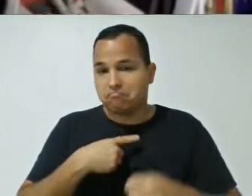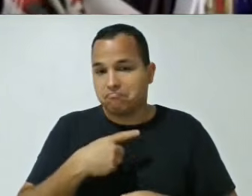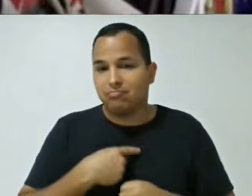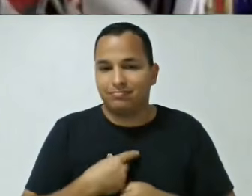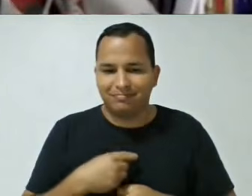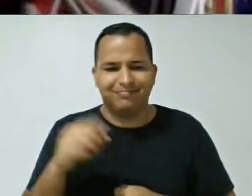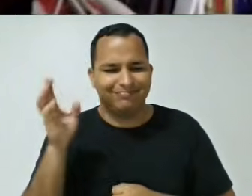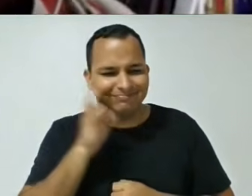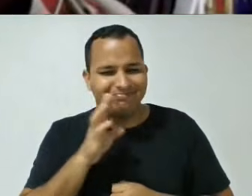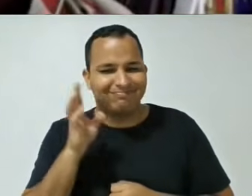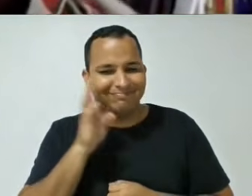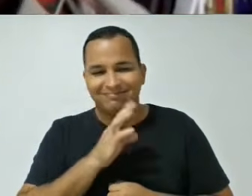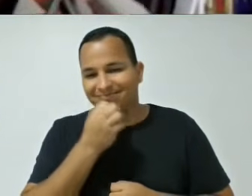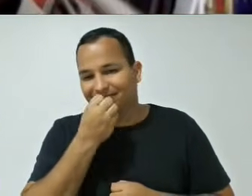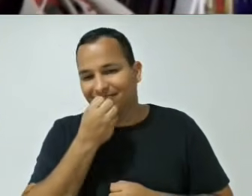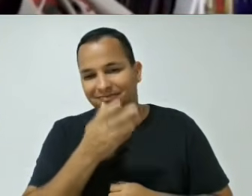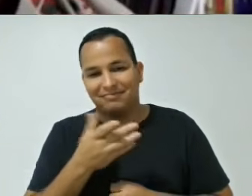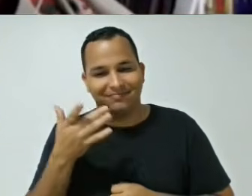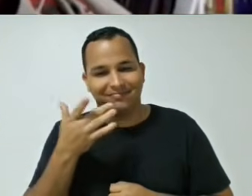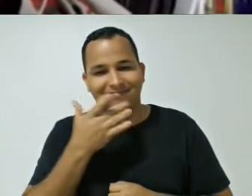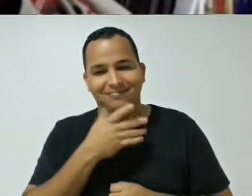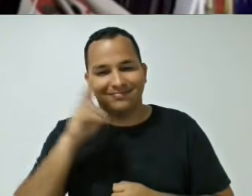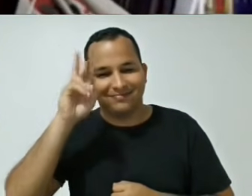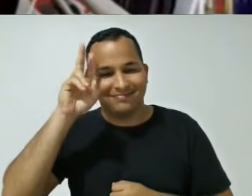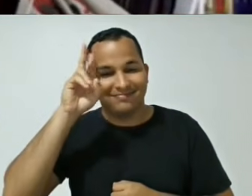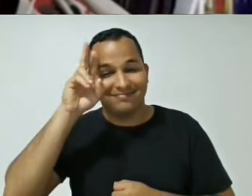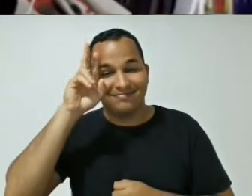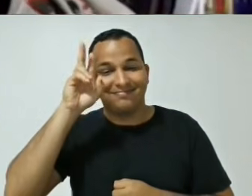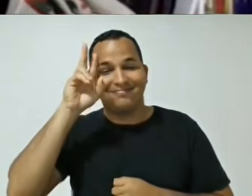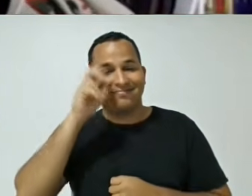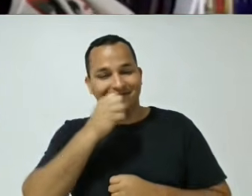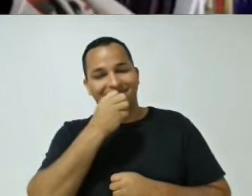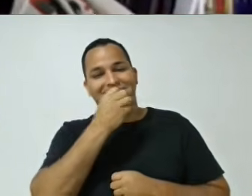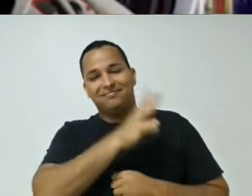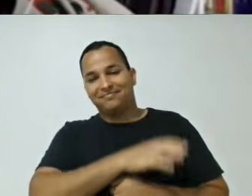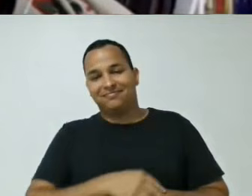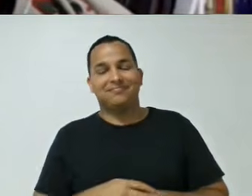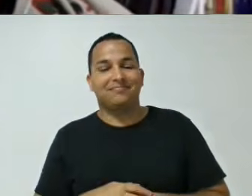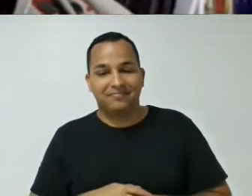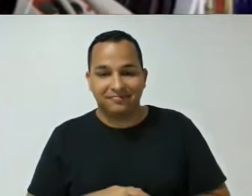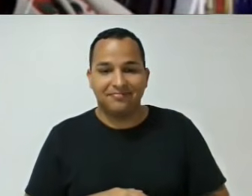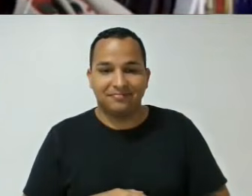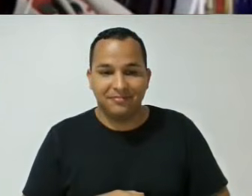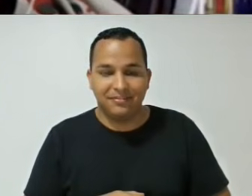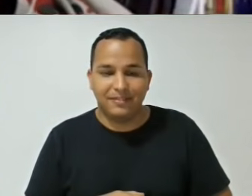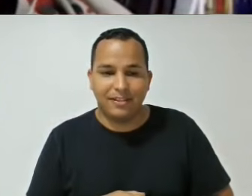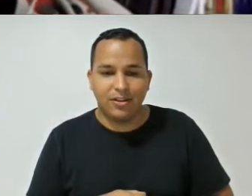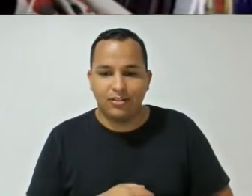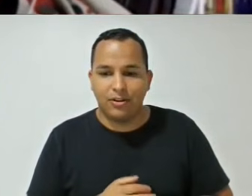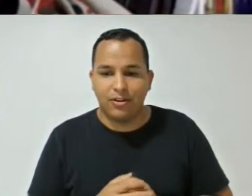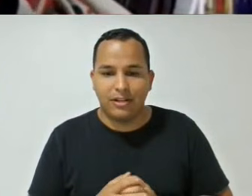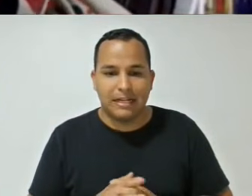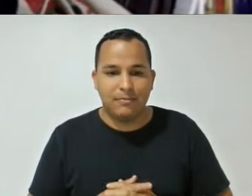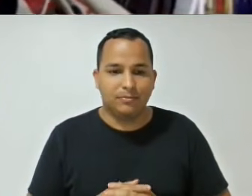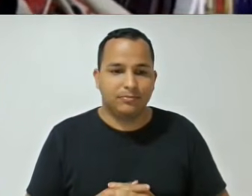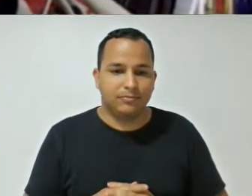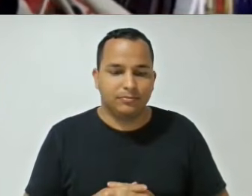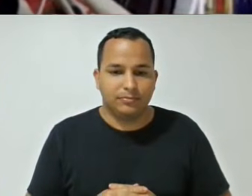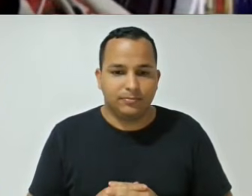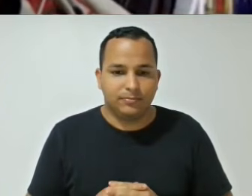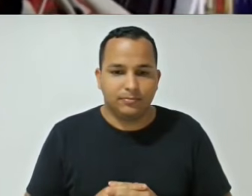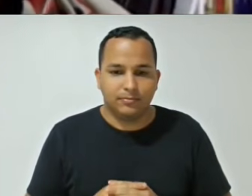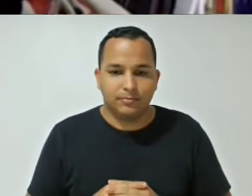bacana, Jair. Ai, que delícia essas lembranças. E o remonta lá é uma memória muito legal que a gente tem dessa